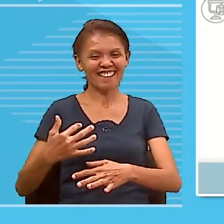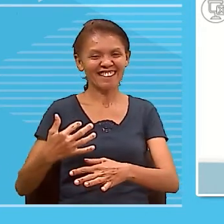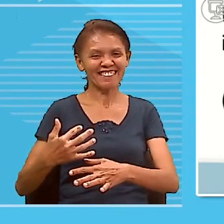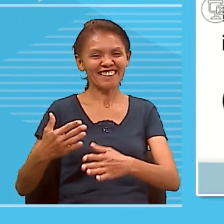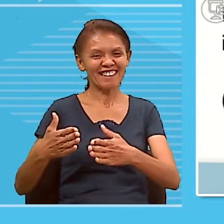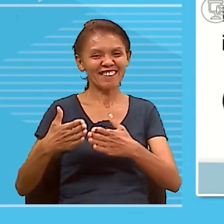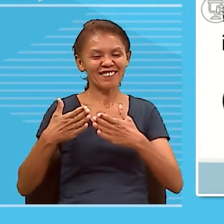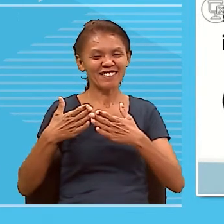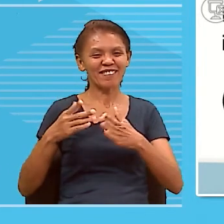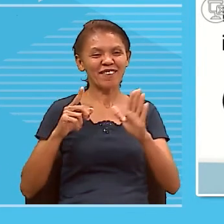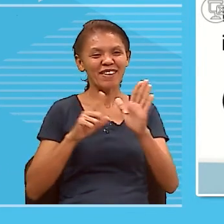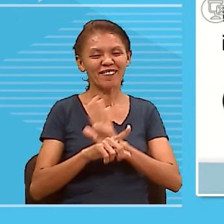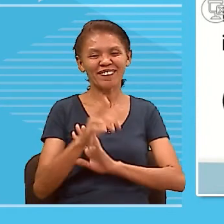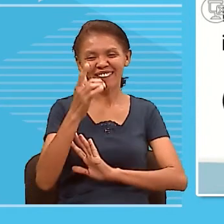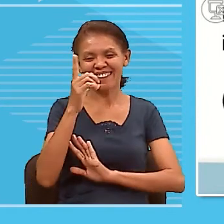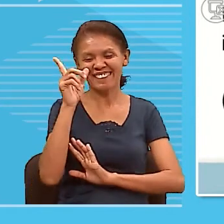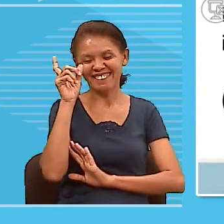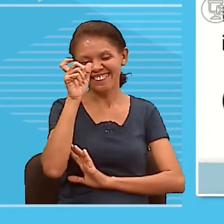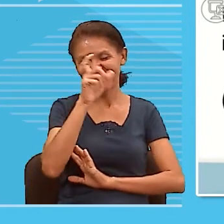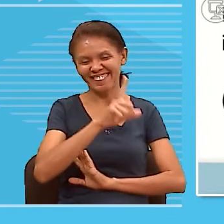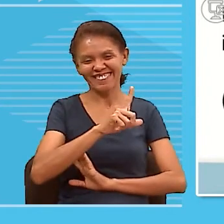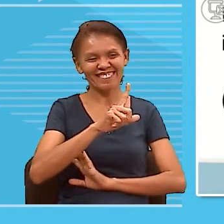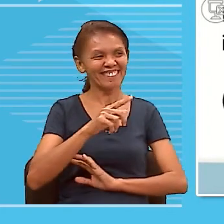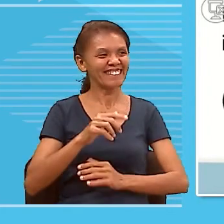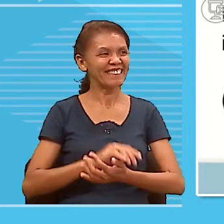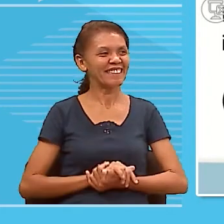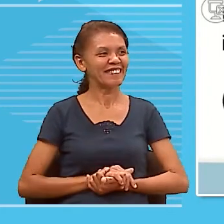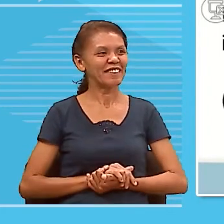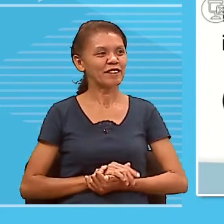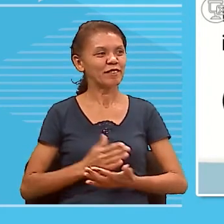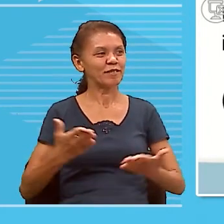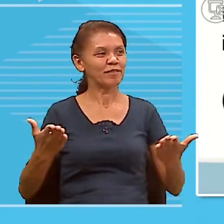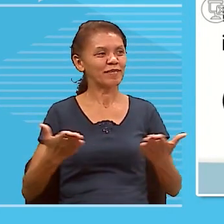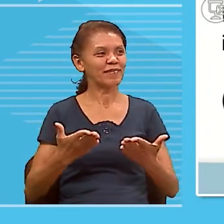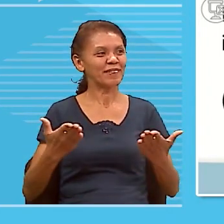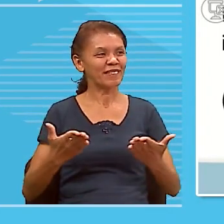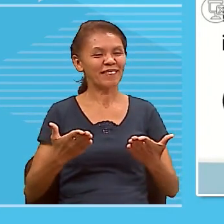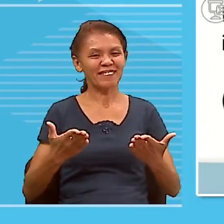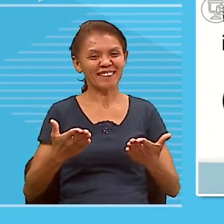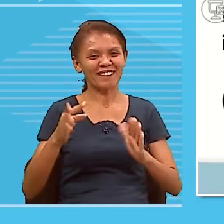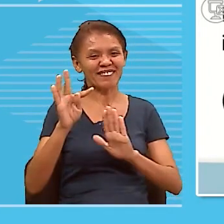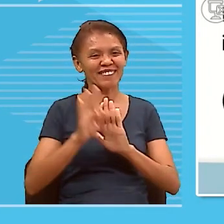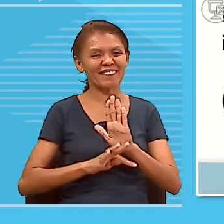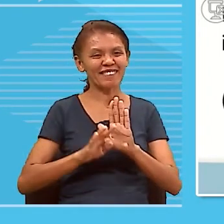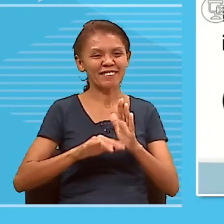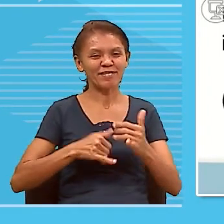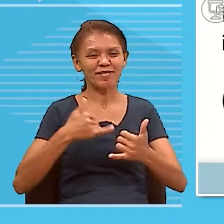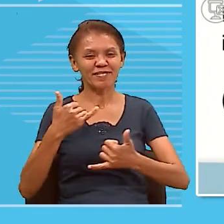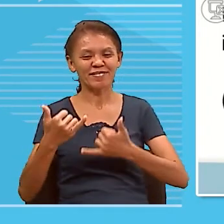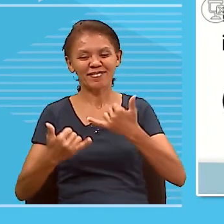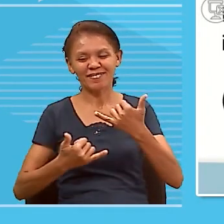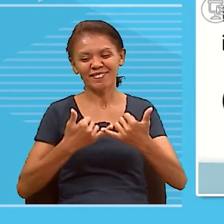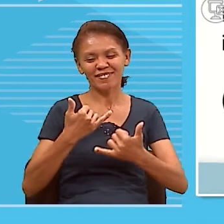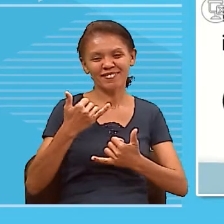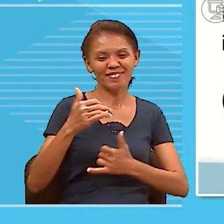fácil muito bem brincadeiras de criança brincadeira de criança